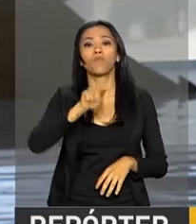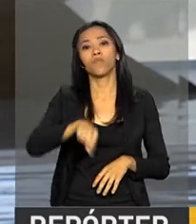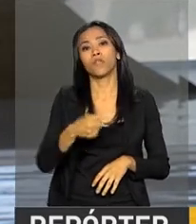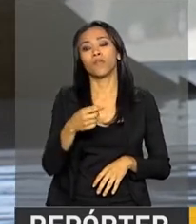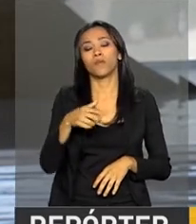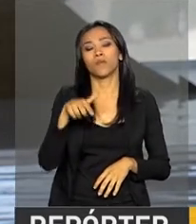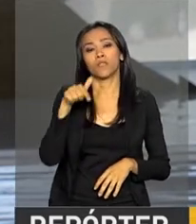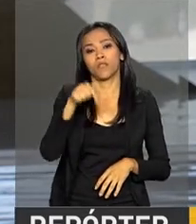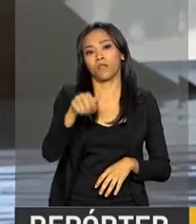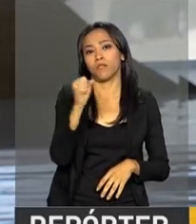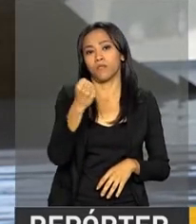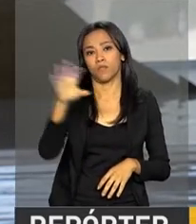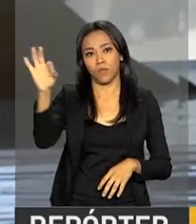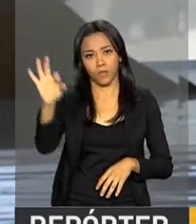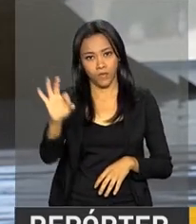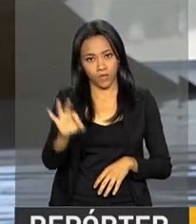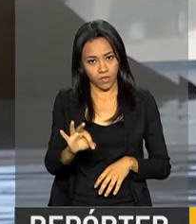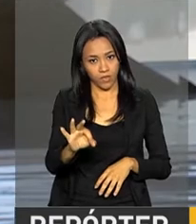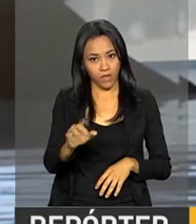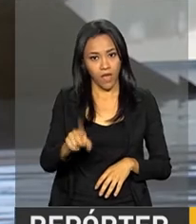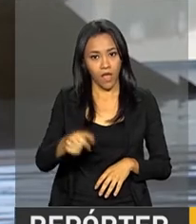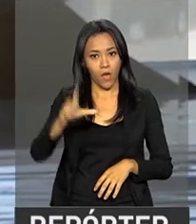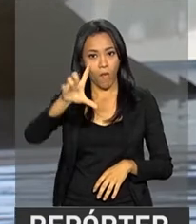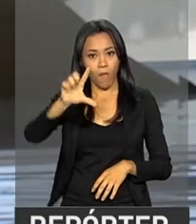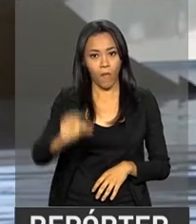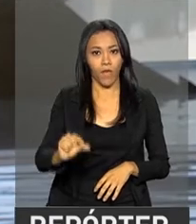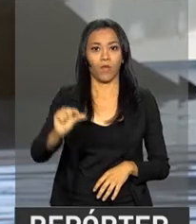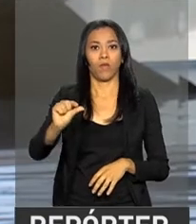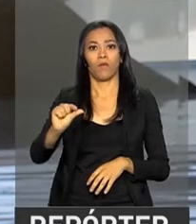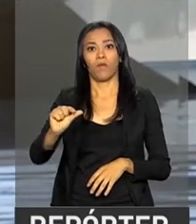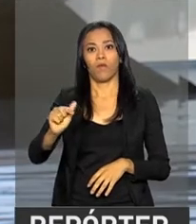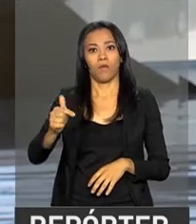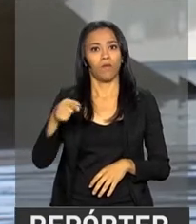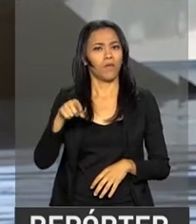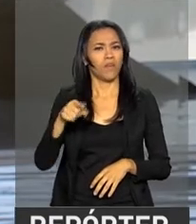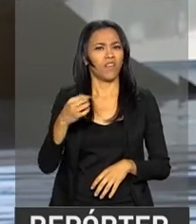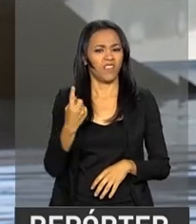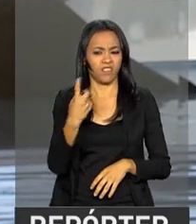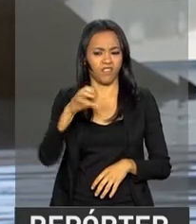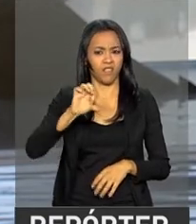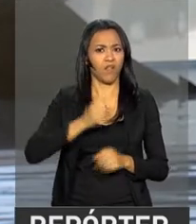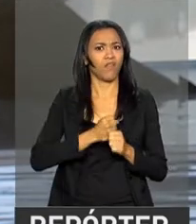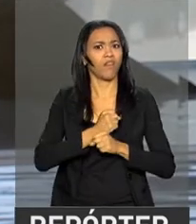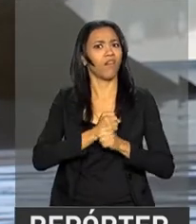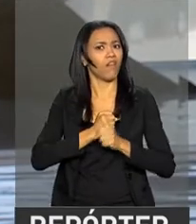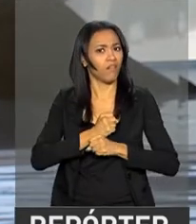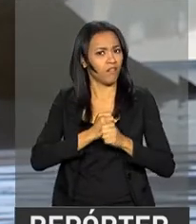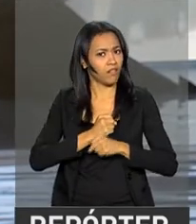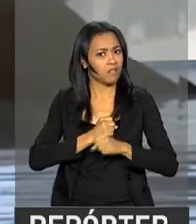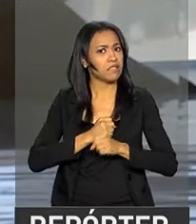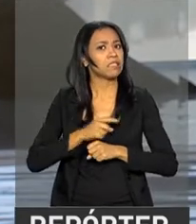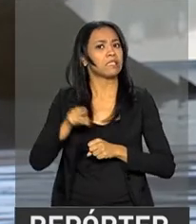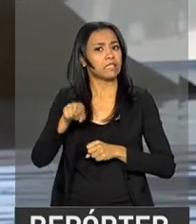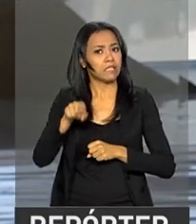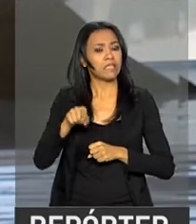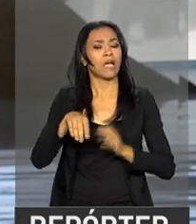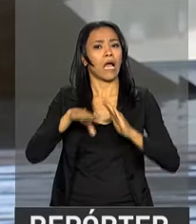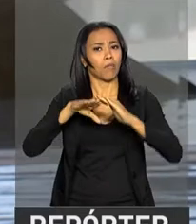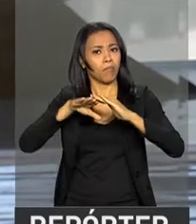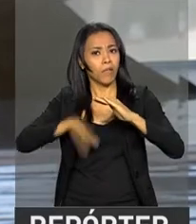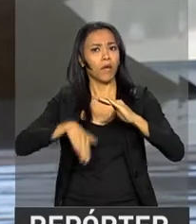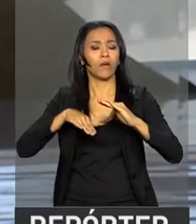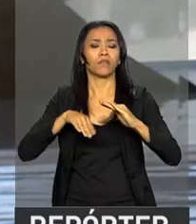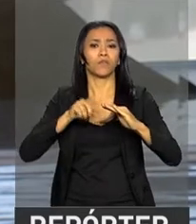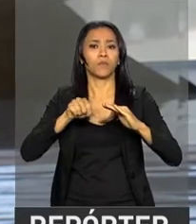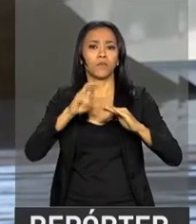cento o menor resultado registrado em como você falou em 19 anos e ficou bem abaixo por exemplo dos